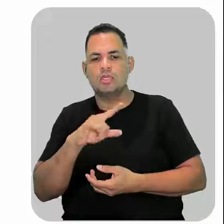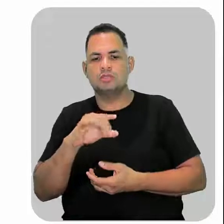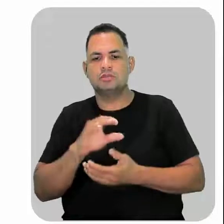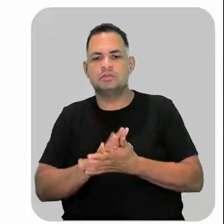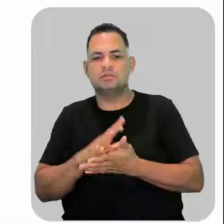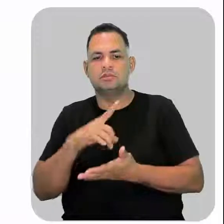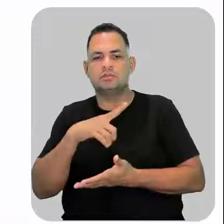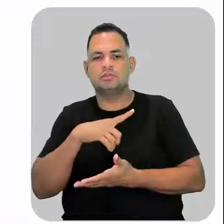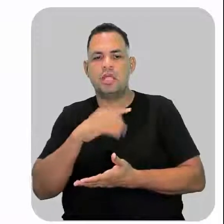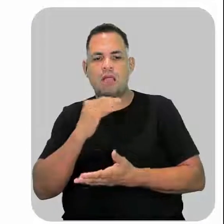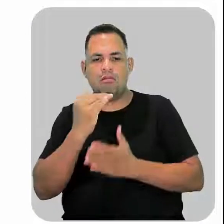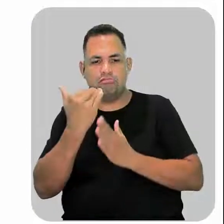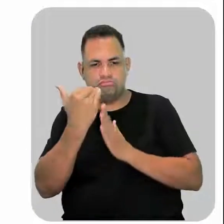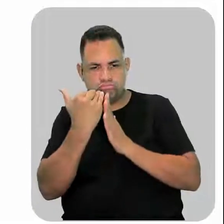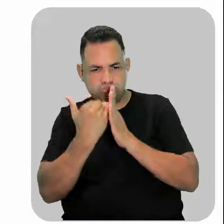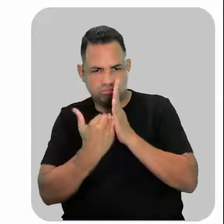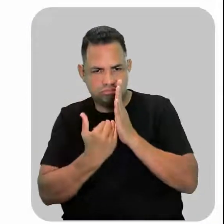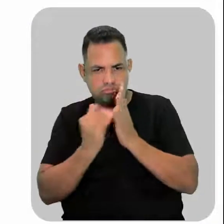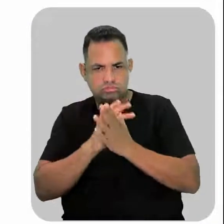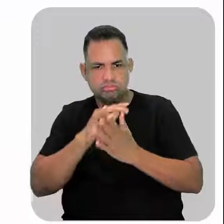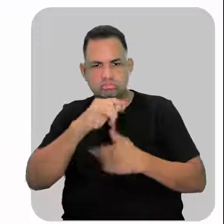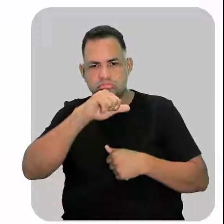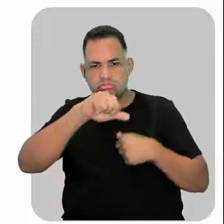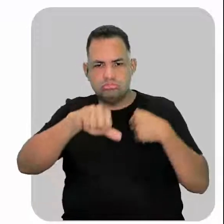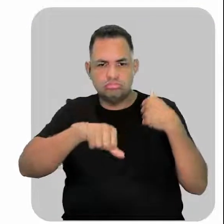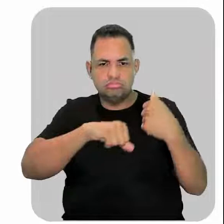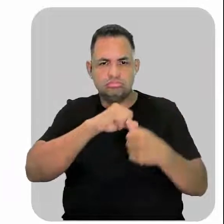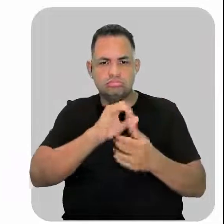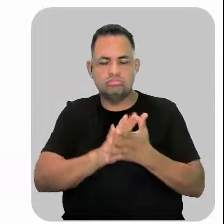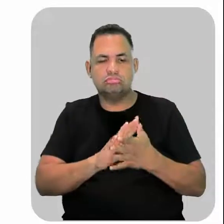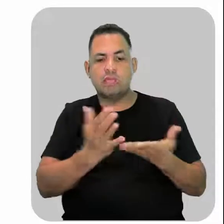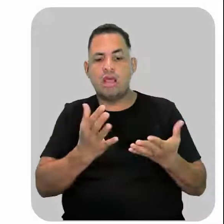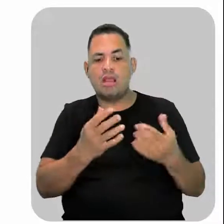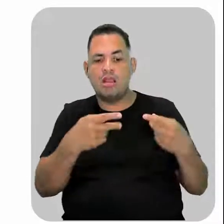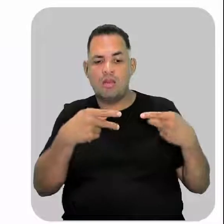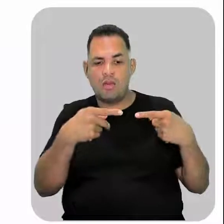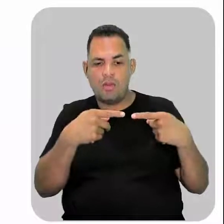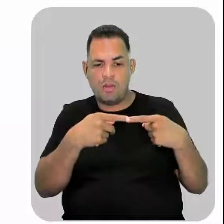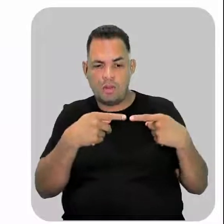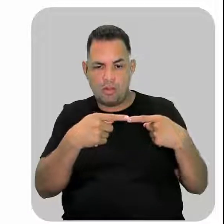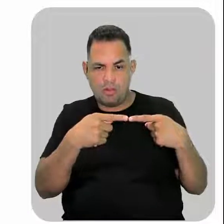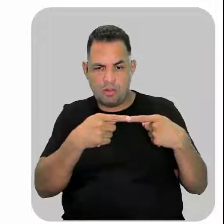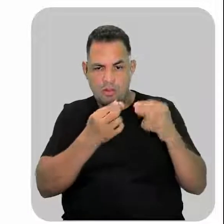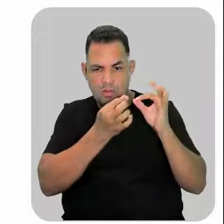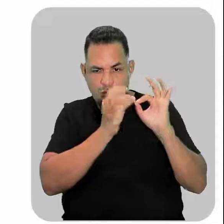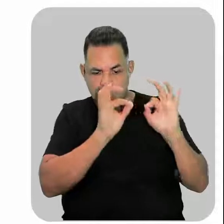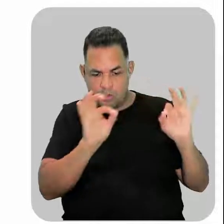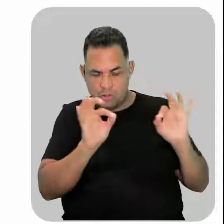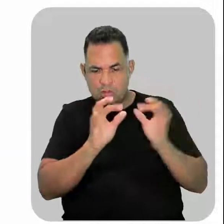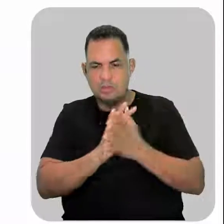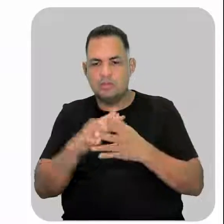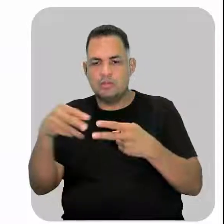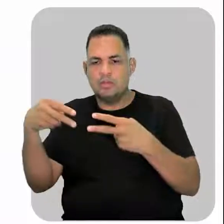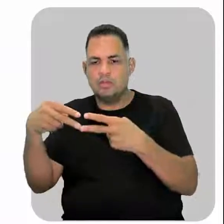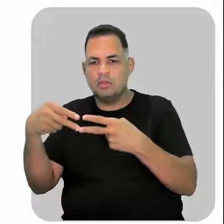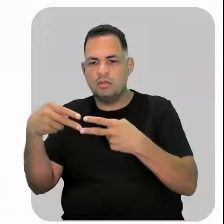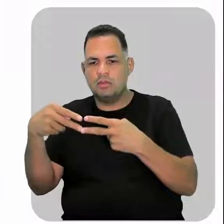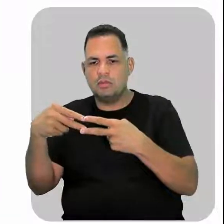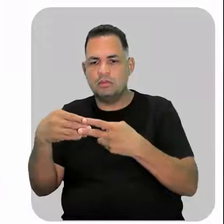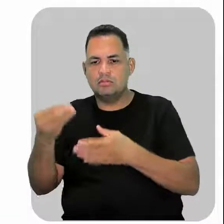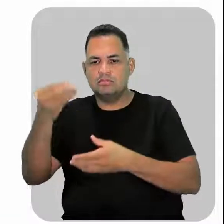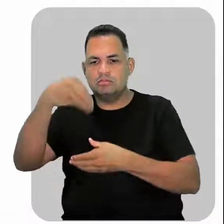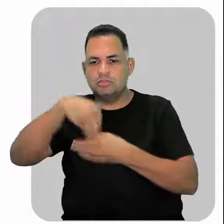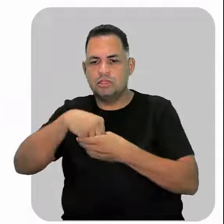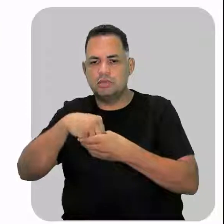ocorrência de alternância entre ligações simples e ligações duplas em uma